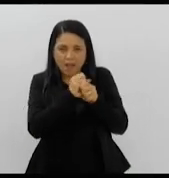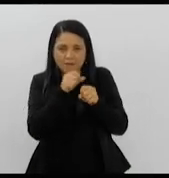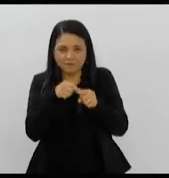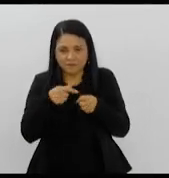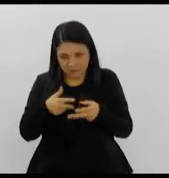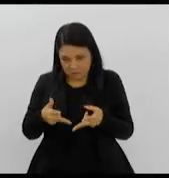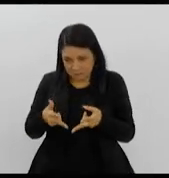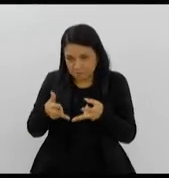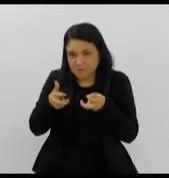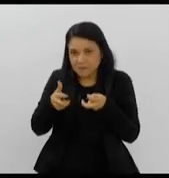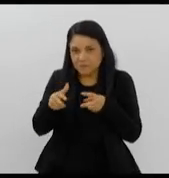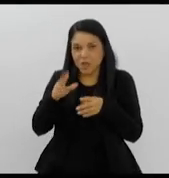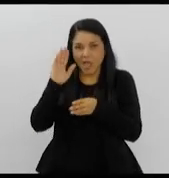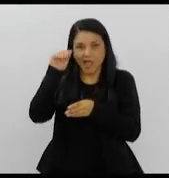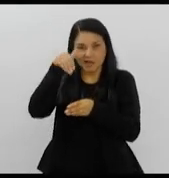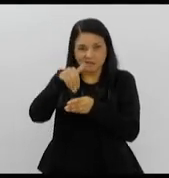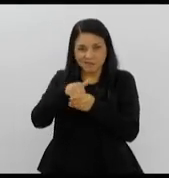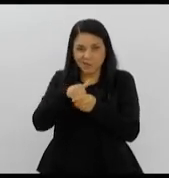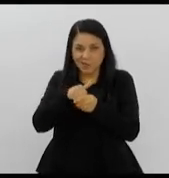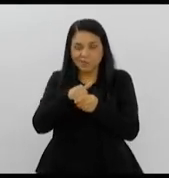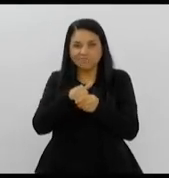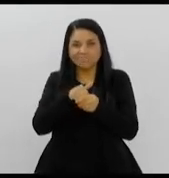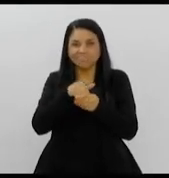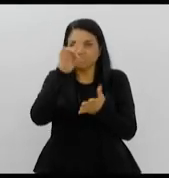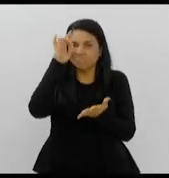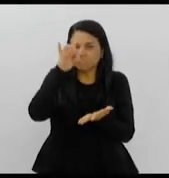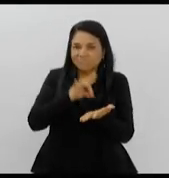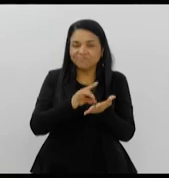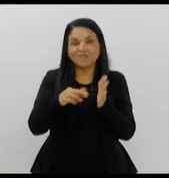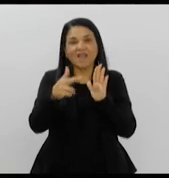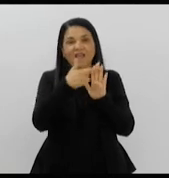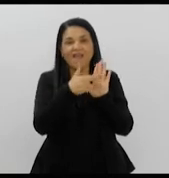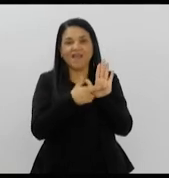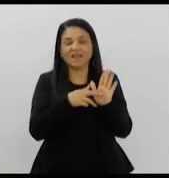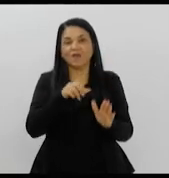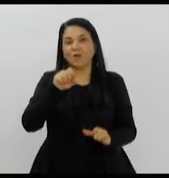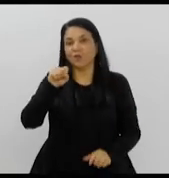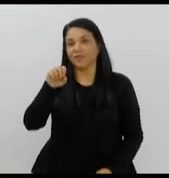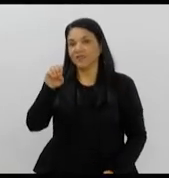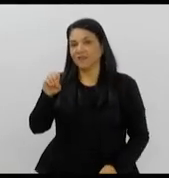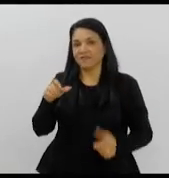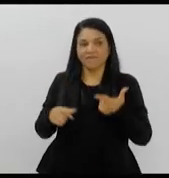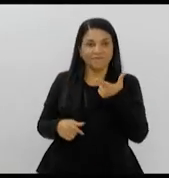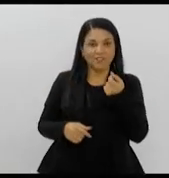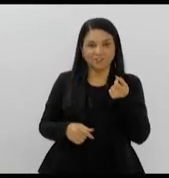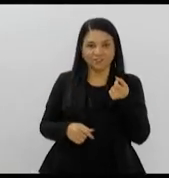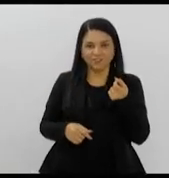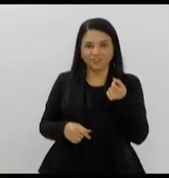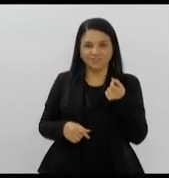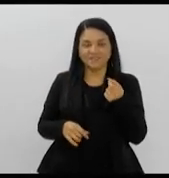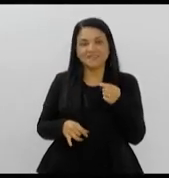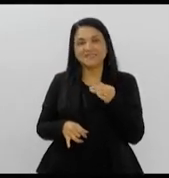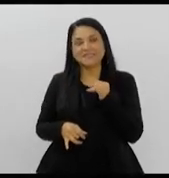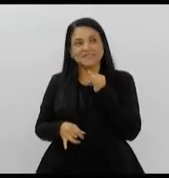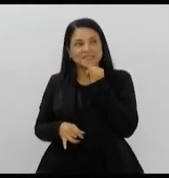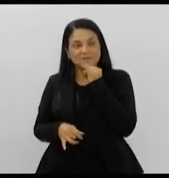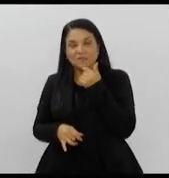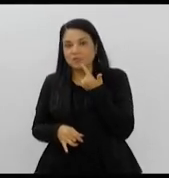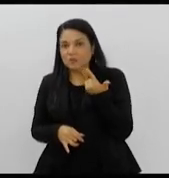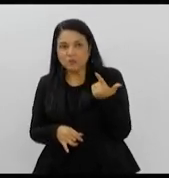nessa eleição valeu a regra 80-20. Né? Você, se não